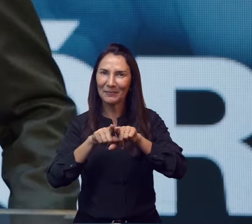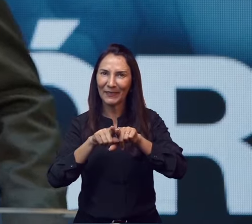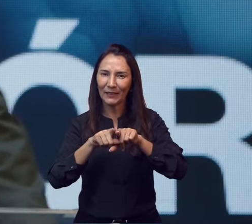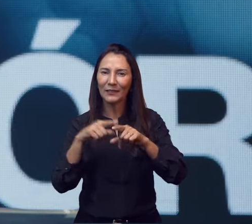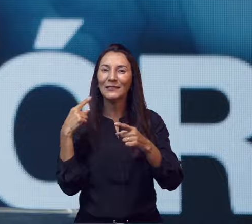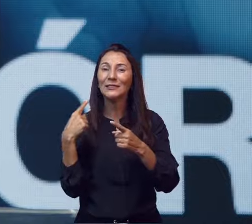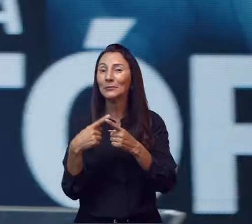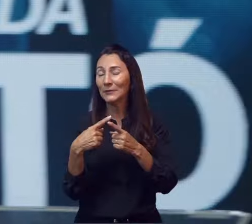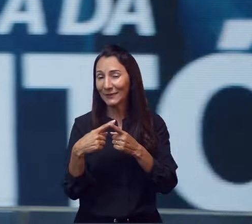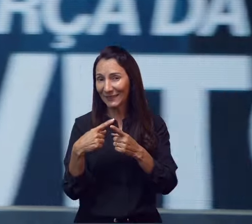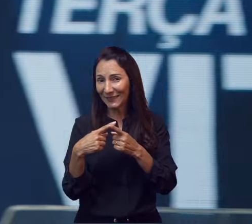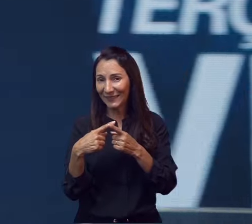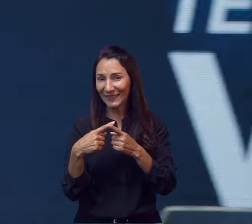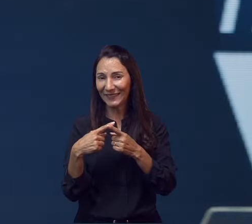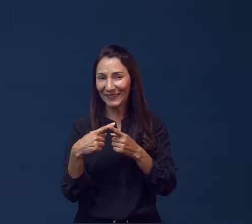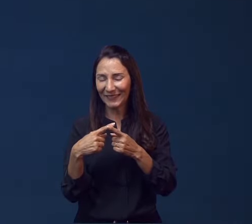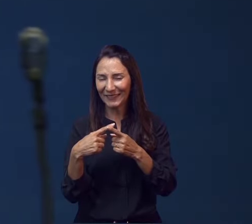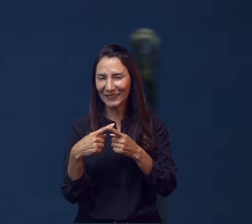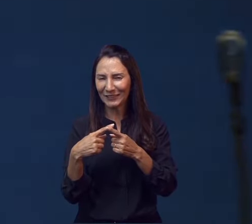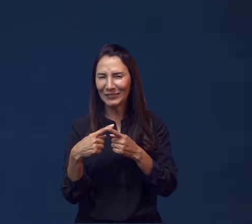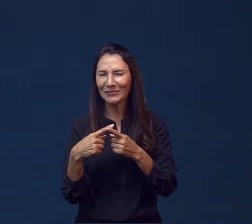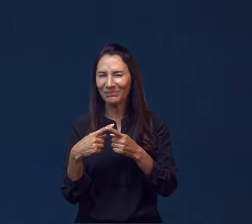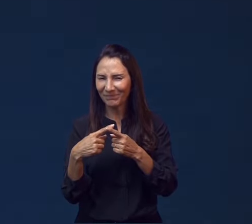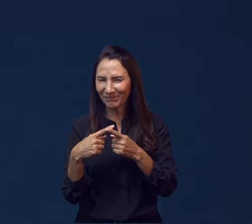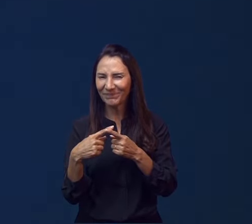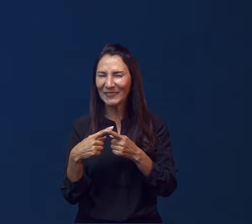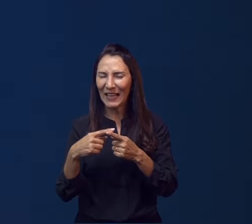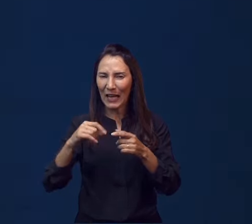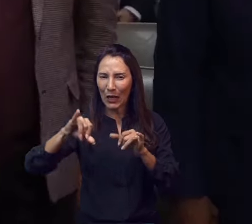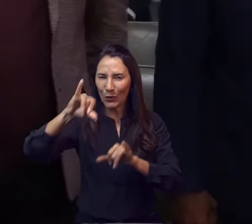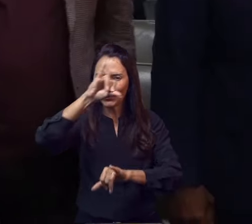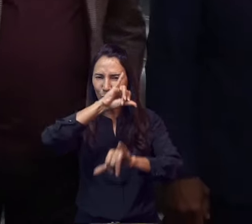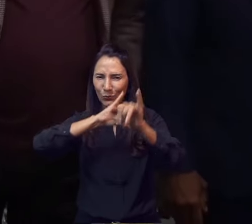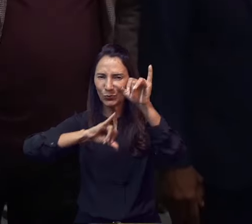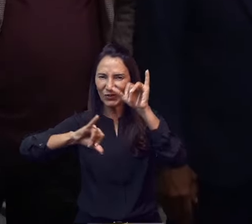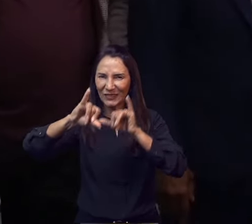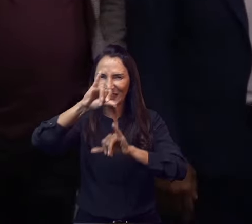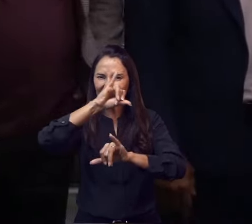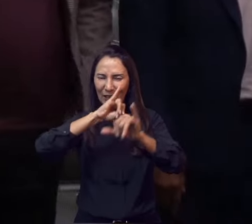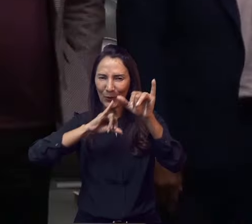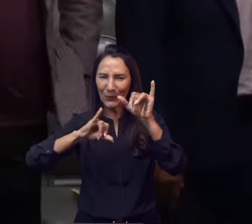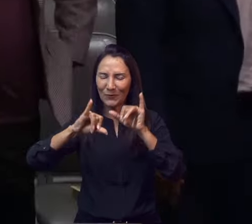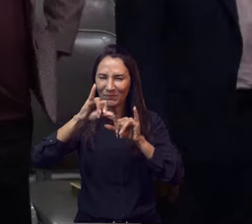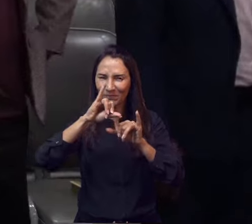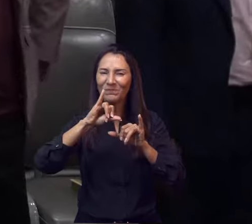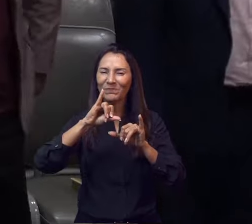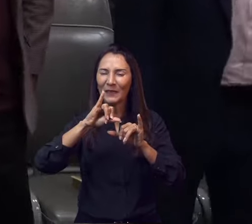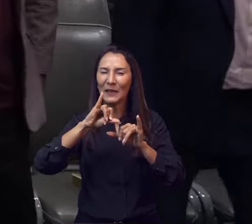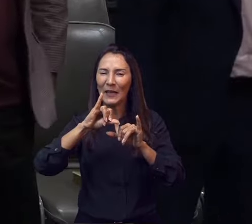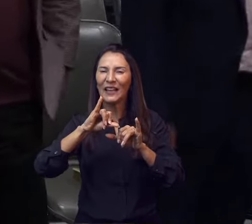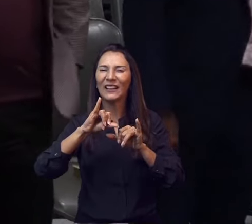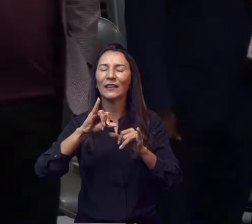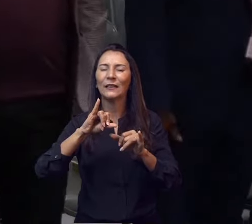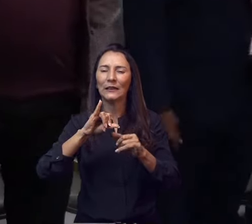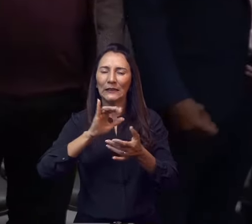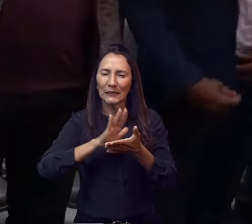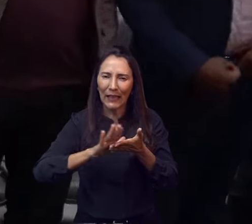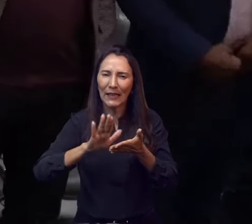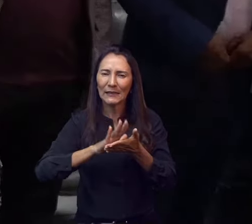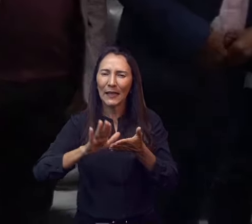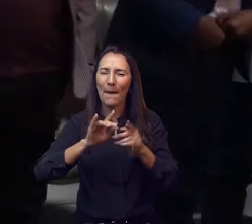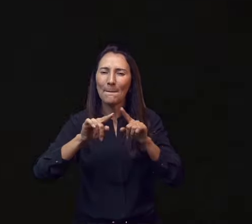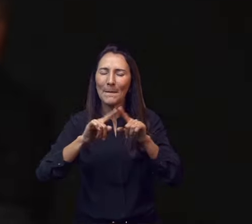sabe porque unção é gasta mas unção é devolvida e Renovada o que você